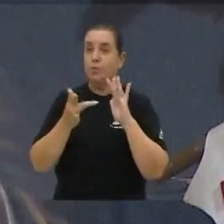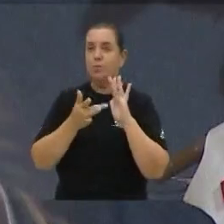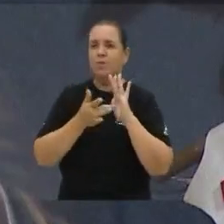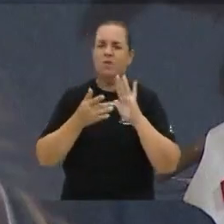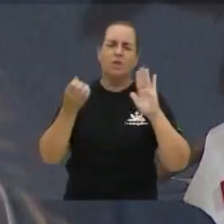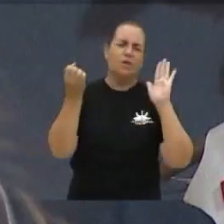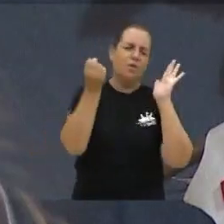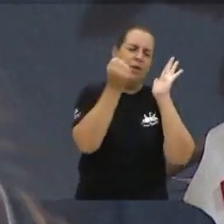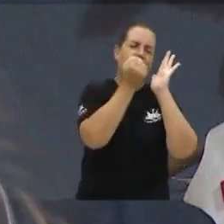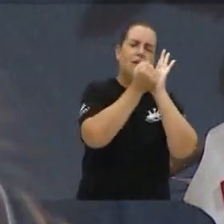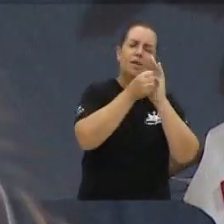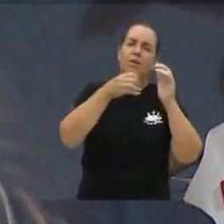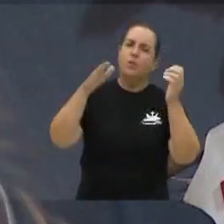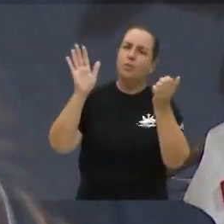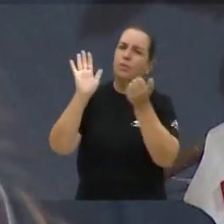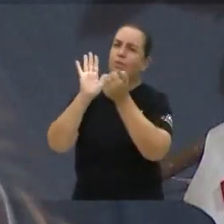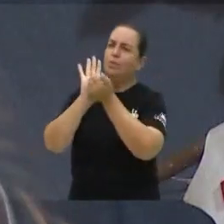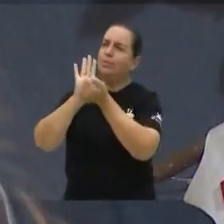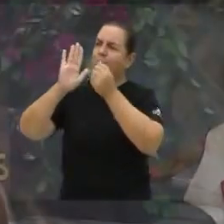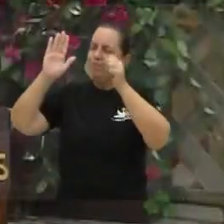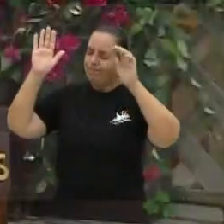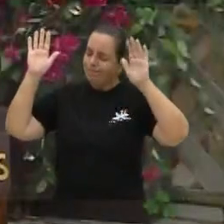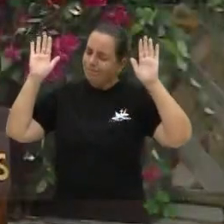Jesus crucificado,